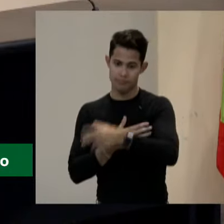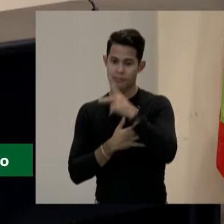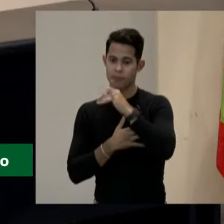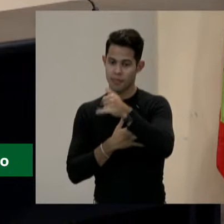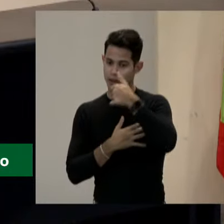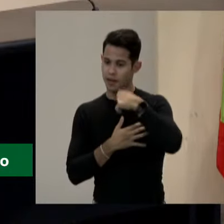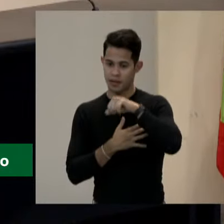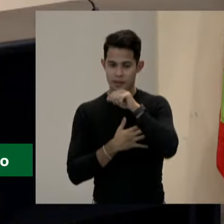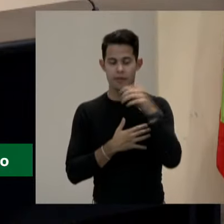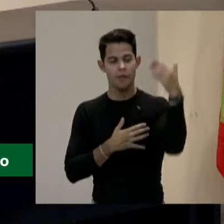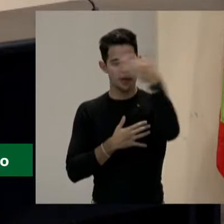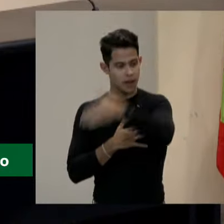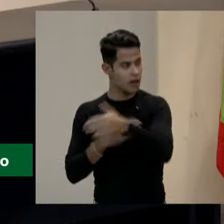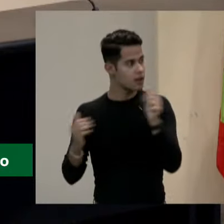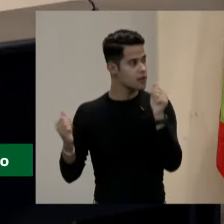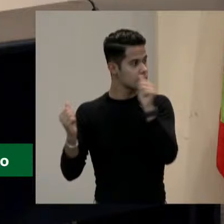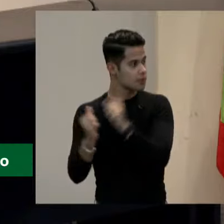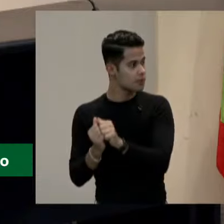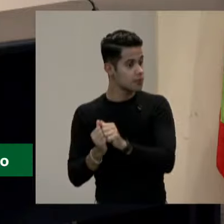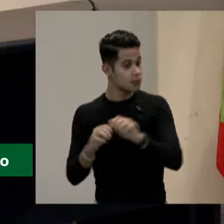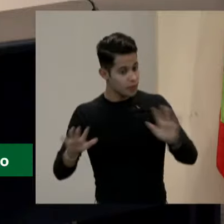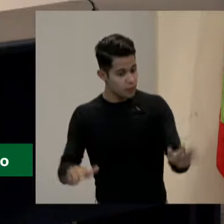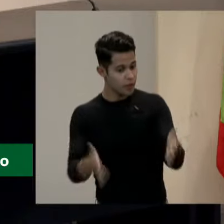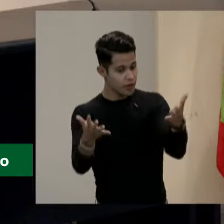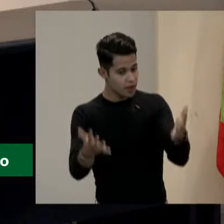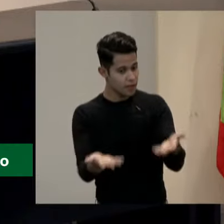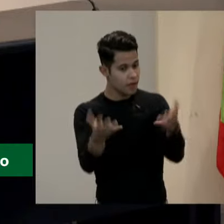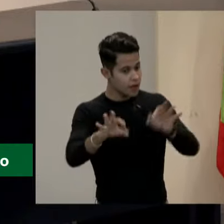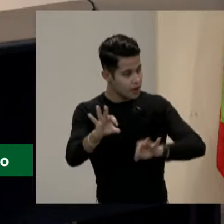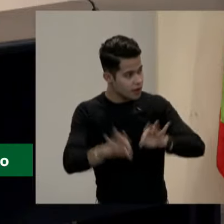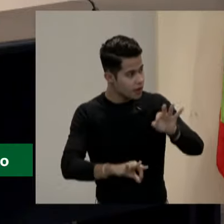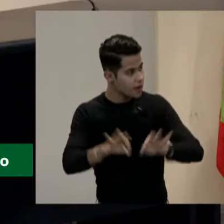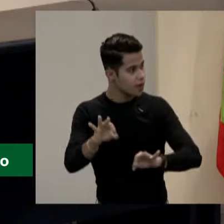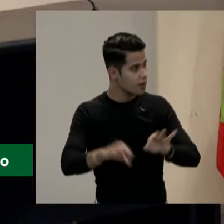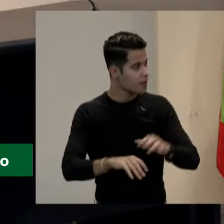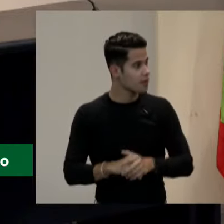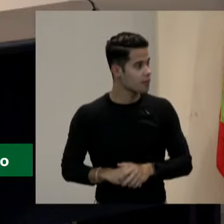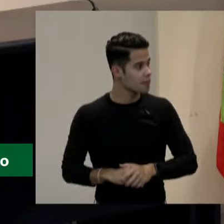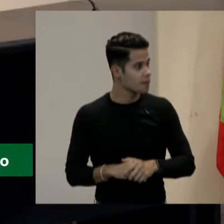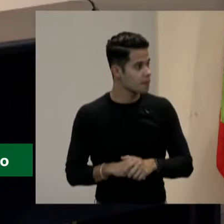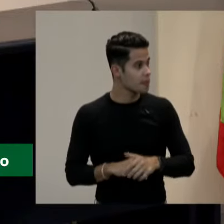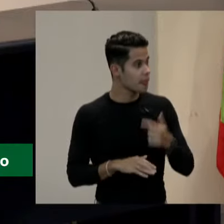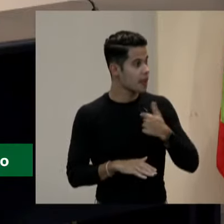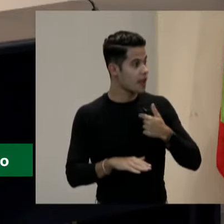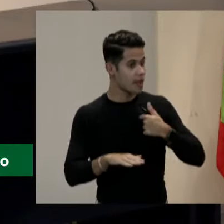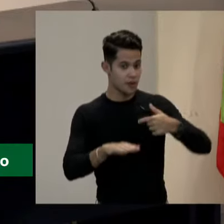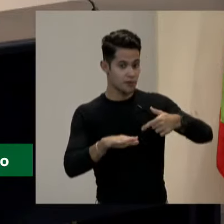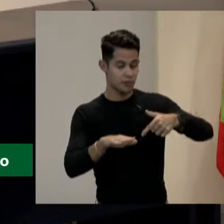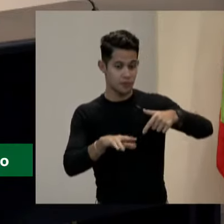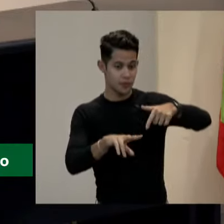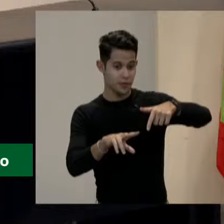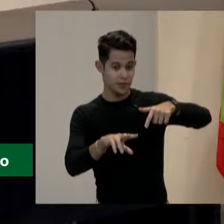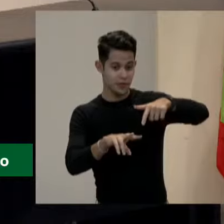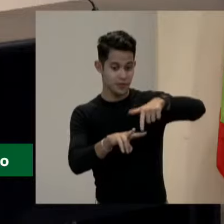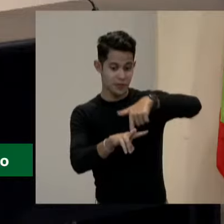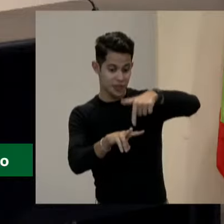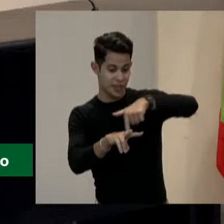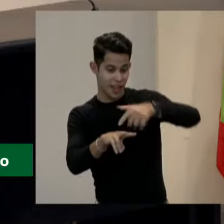cidade grande. Mentira, mãe. Vai, arruma. Arruma lá. Era só calçar o chinelo, porque o short era o mesmo de